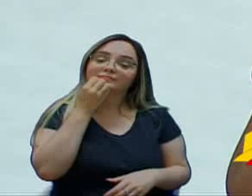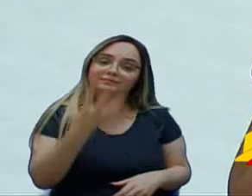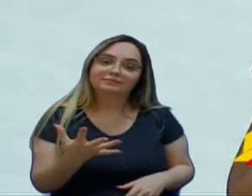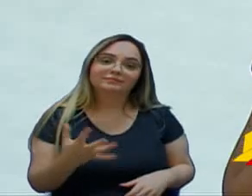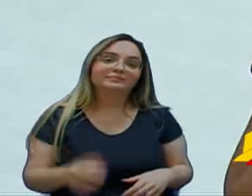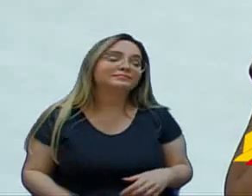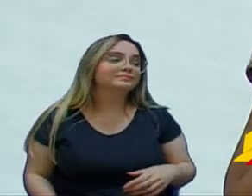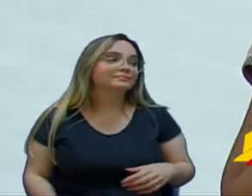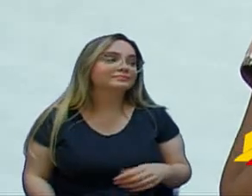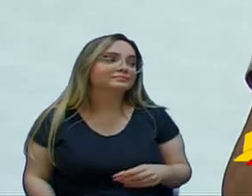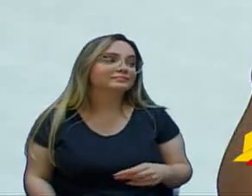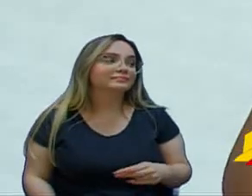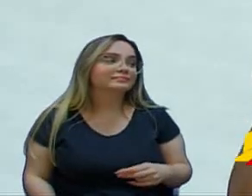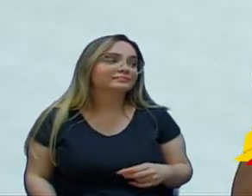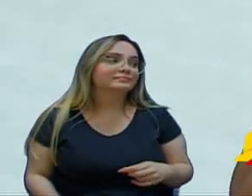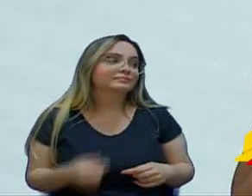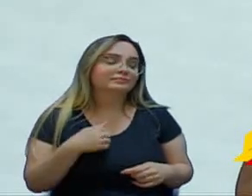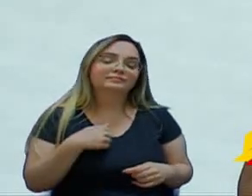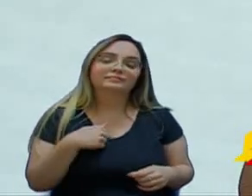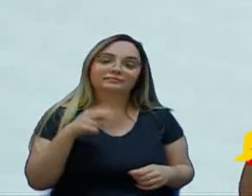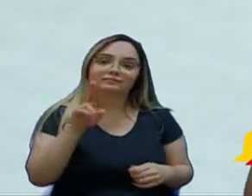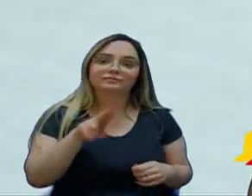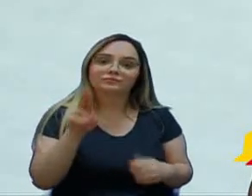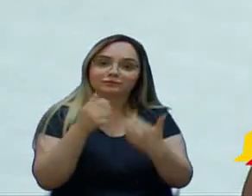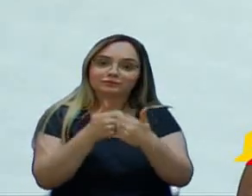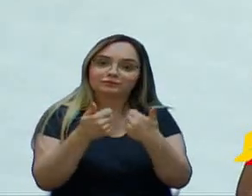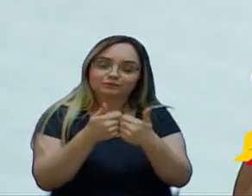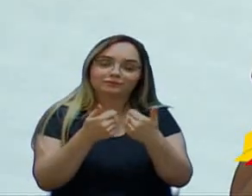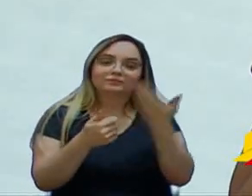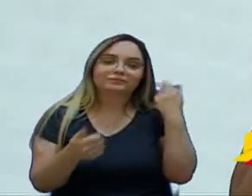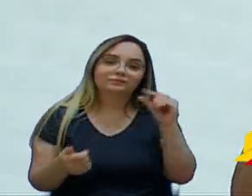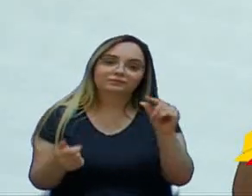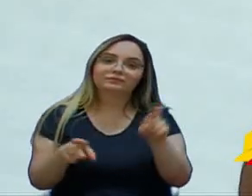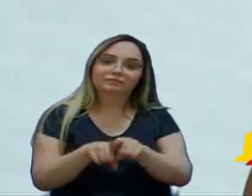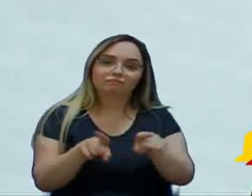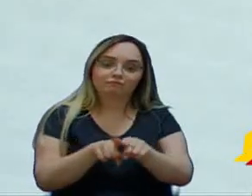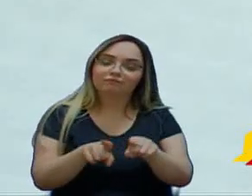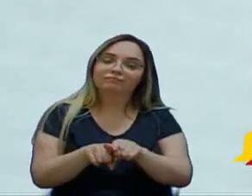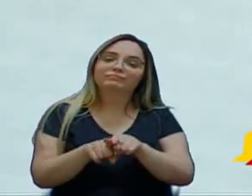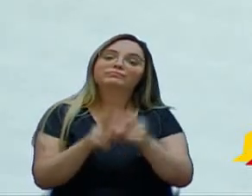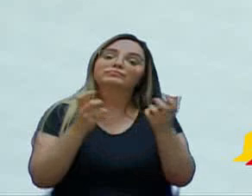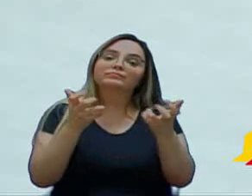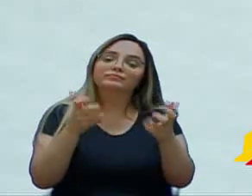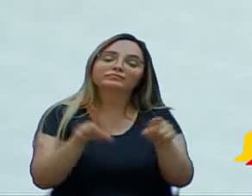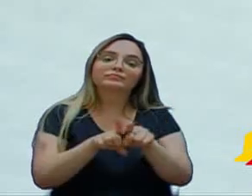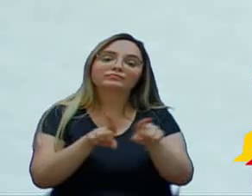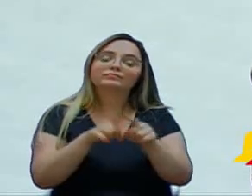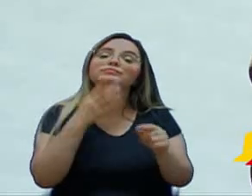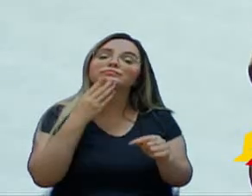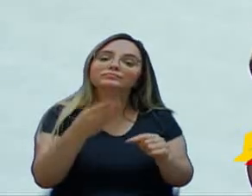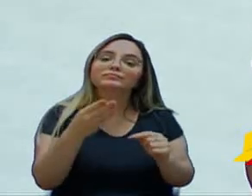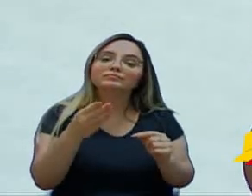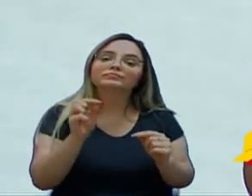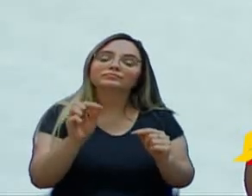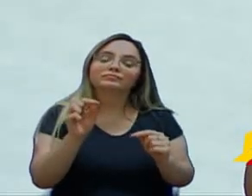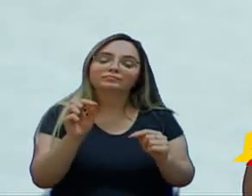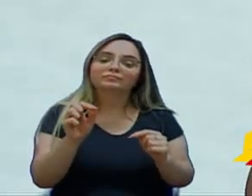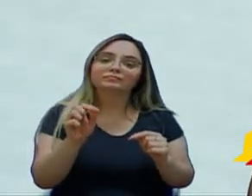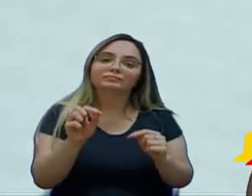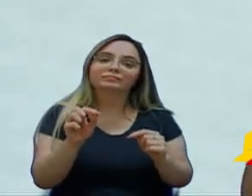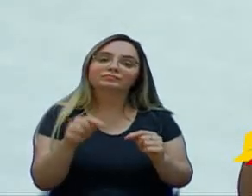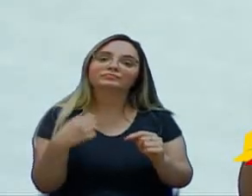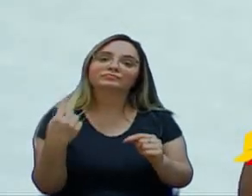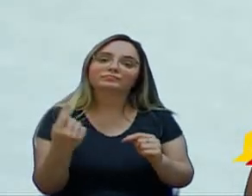Estou satisfeita. Tenho feito uso do ônibus recentemente, mas também quero fazer uma solicitação aqui para